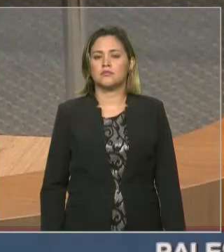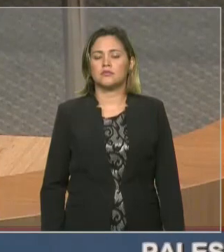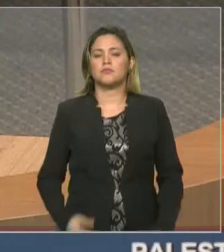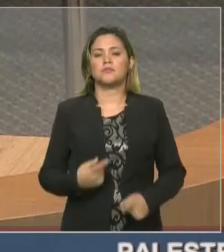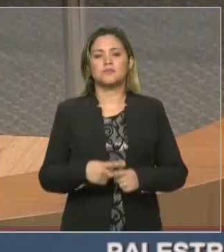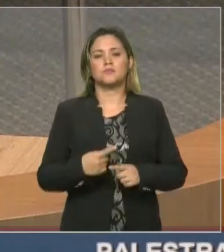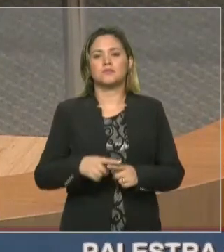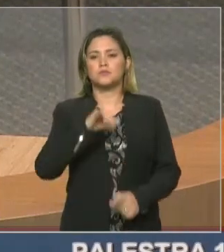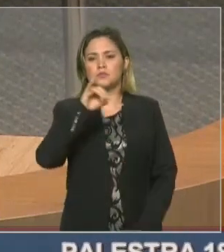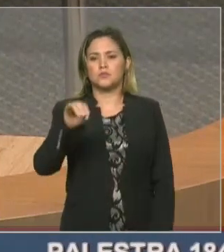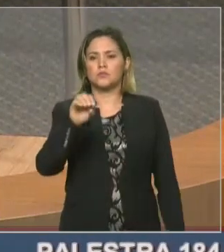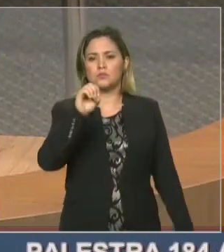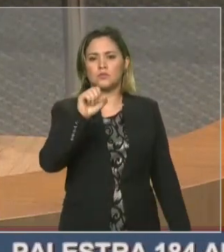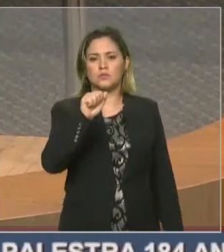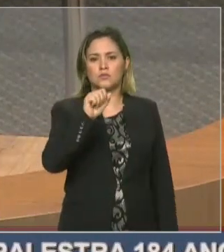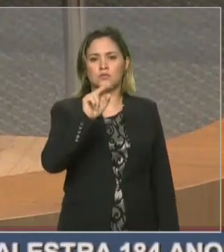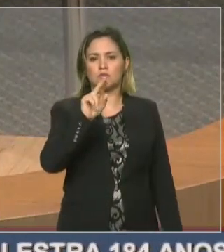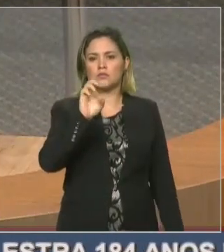Montello dizia para nós